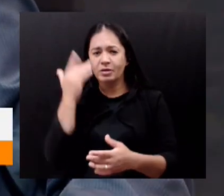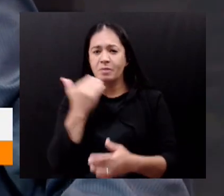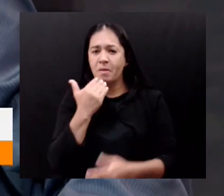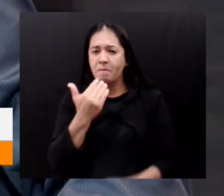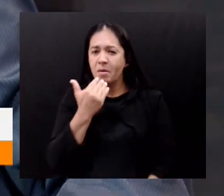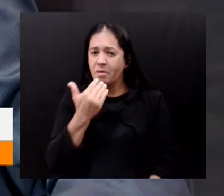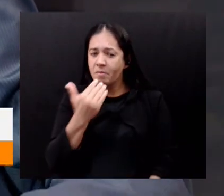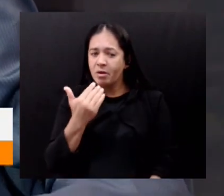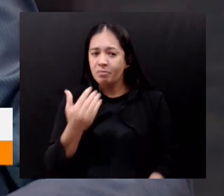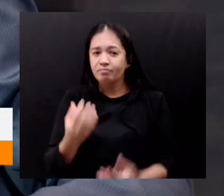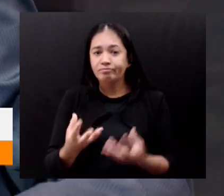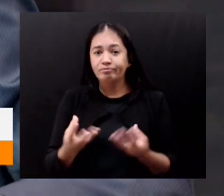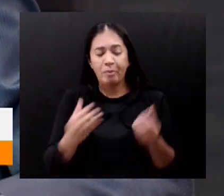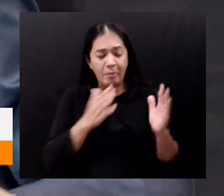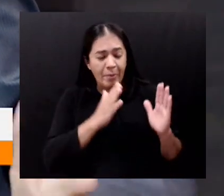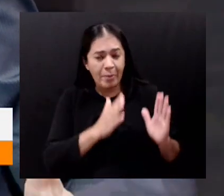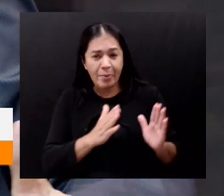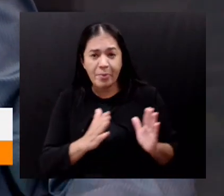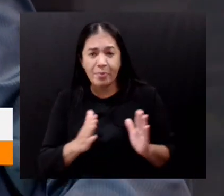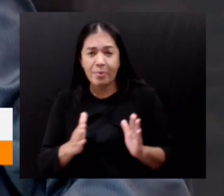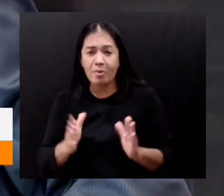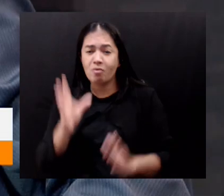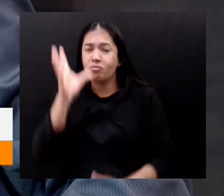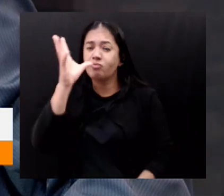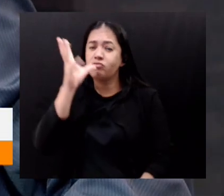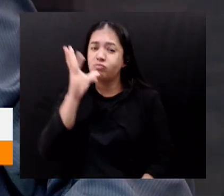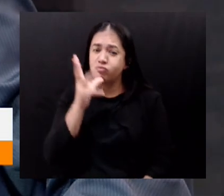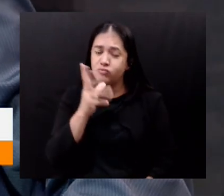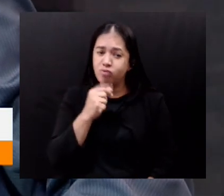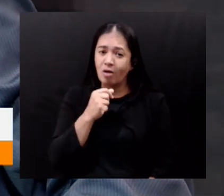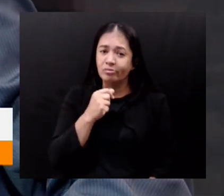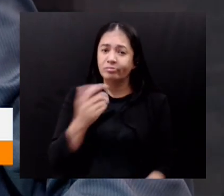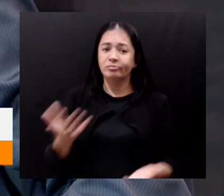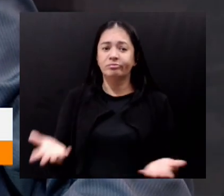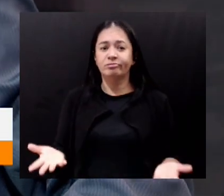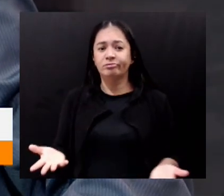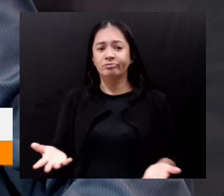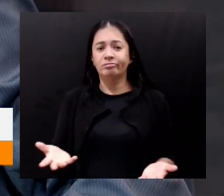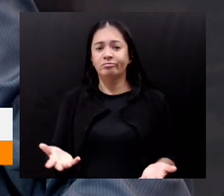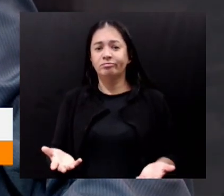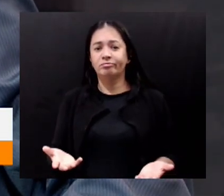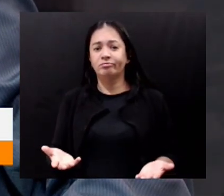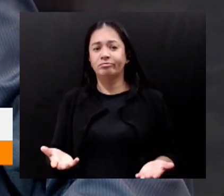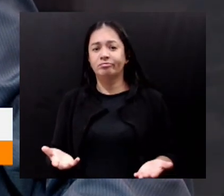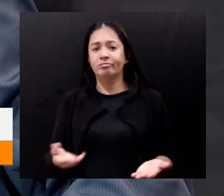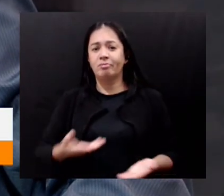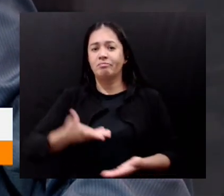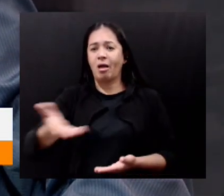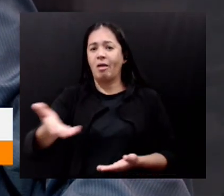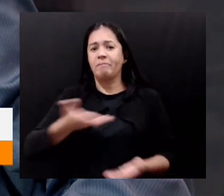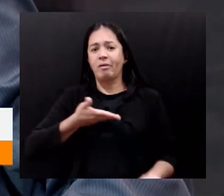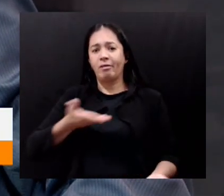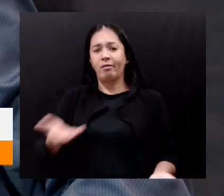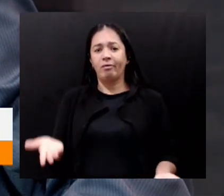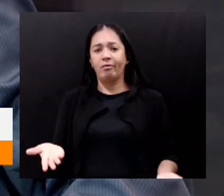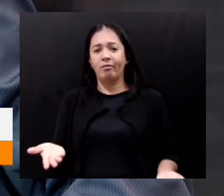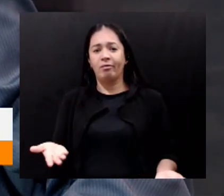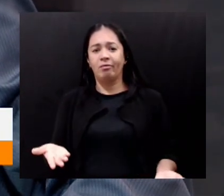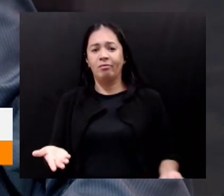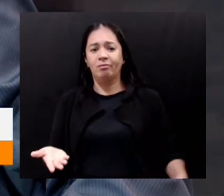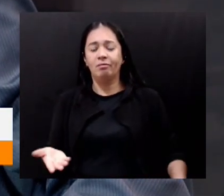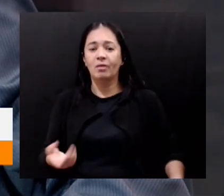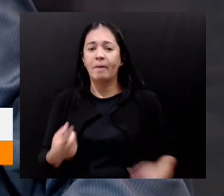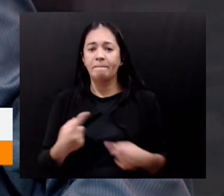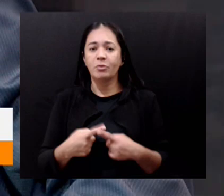processos nebulosos, esses toma lá da cá que existem, eu não posso negar, e Uhum. eu gosto de falar isso por quê? Porque eu falo que muita gente